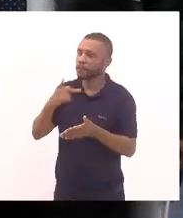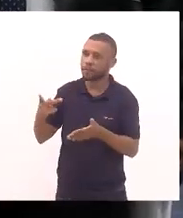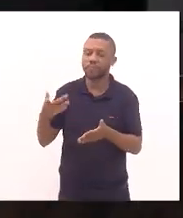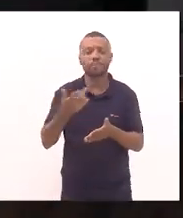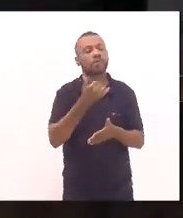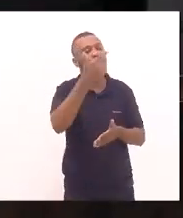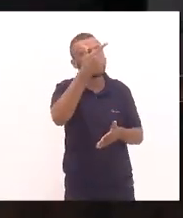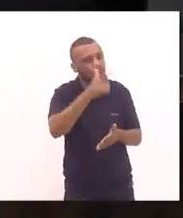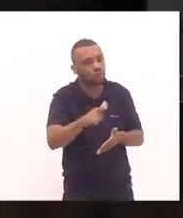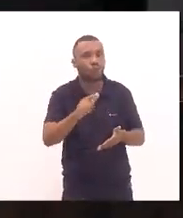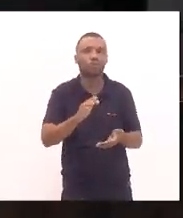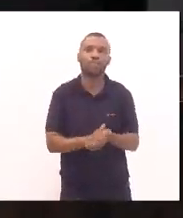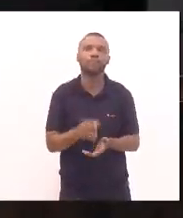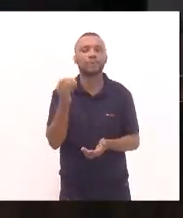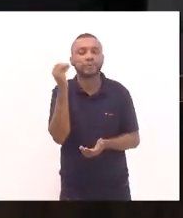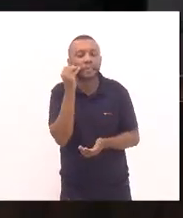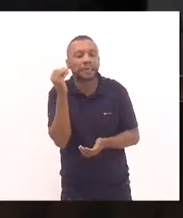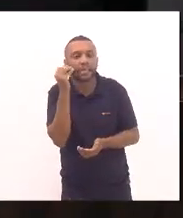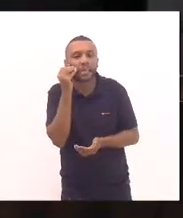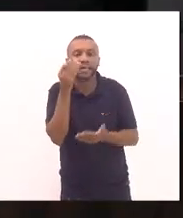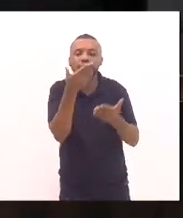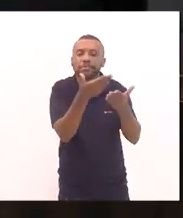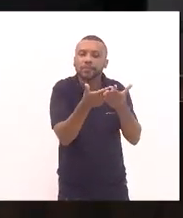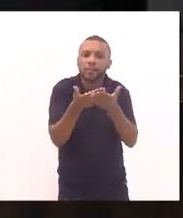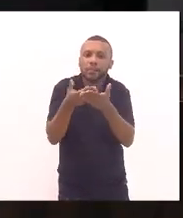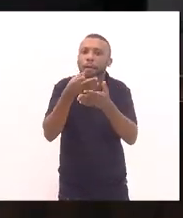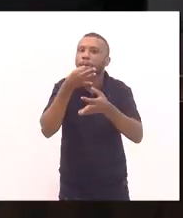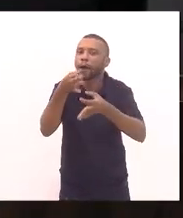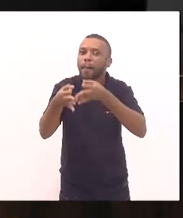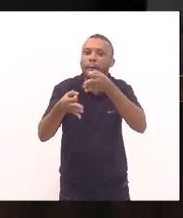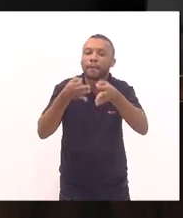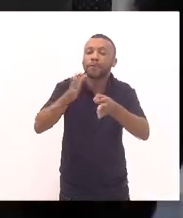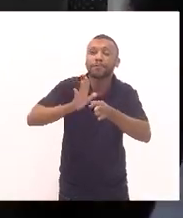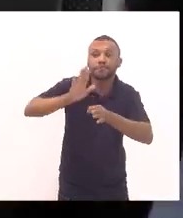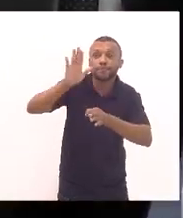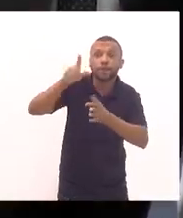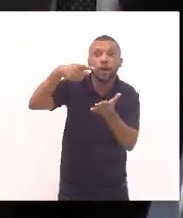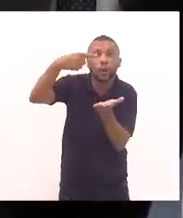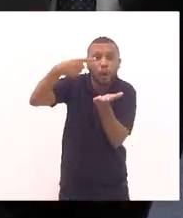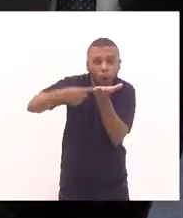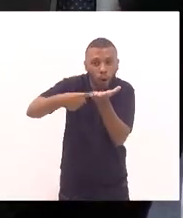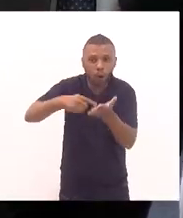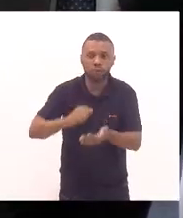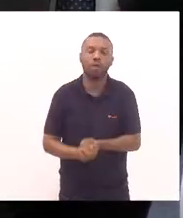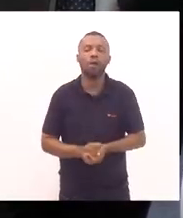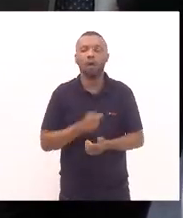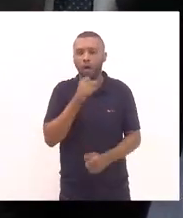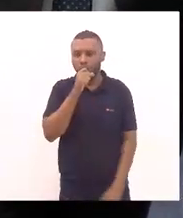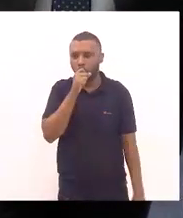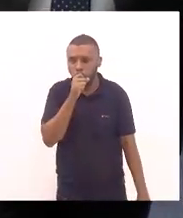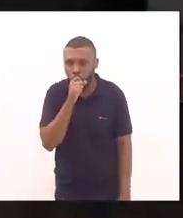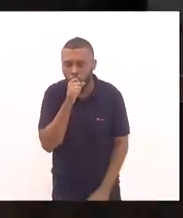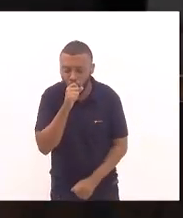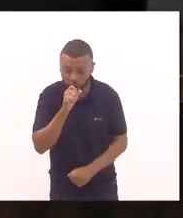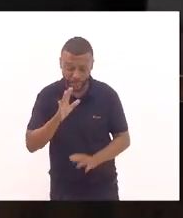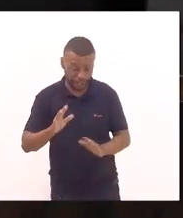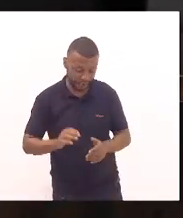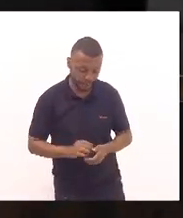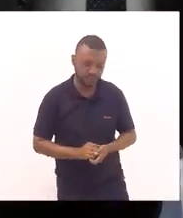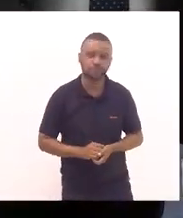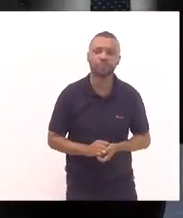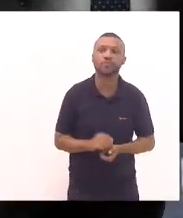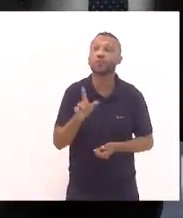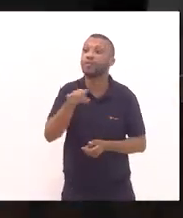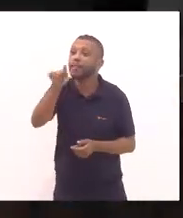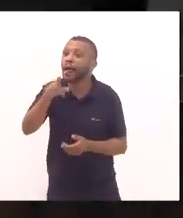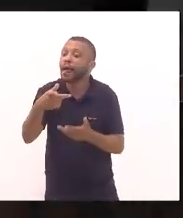De novo, nós vamos tentar aqui encaminhar. É só para encaminhar o acordo, presidente. Vossa Excelência deferiu... Eu tinha entendido deferiu,